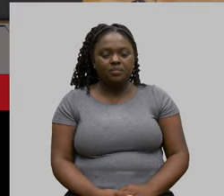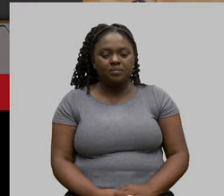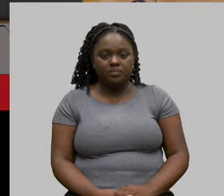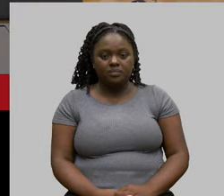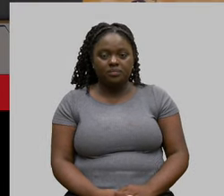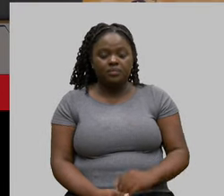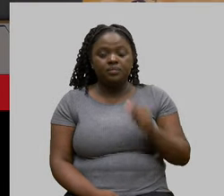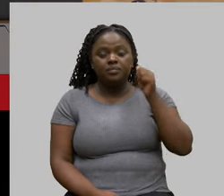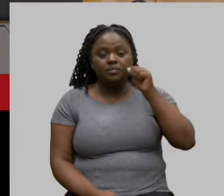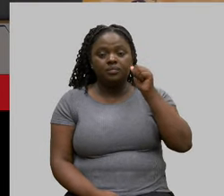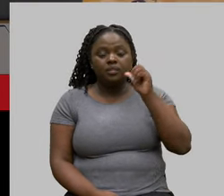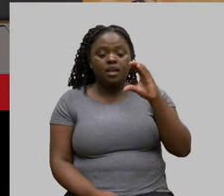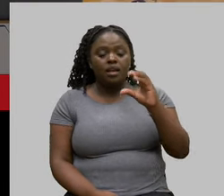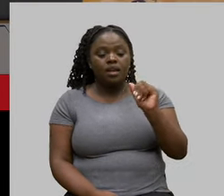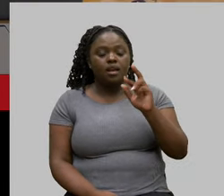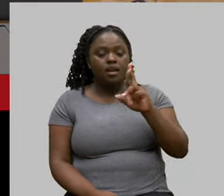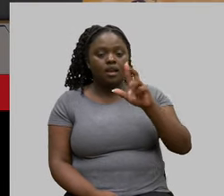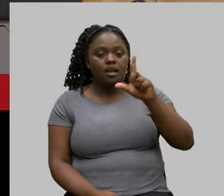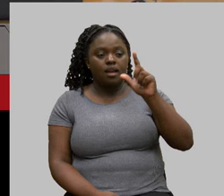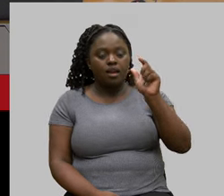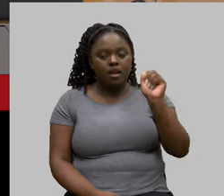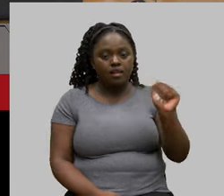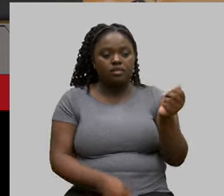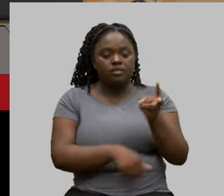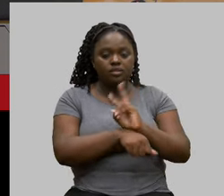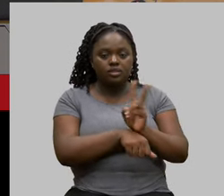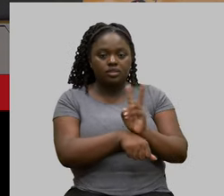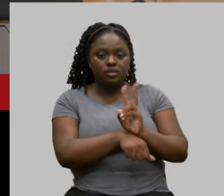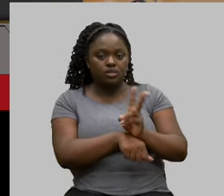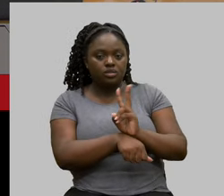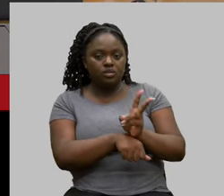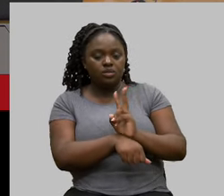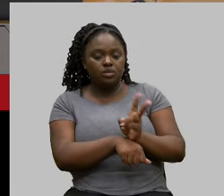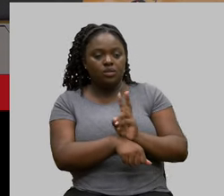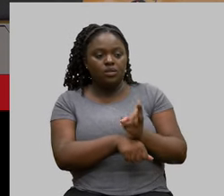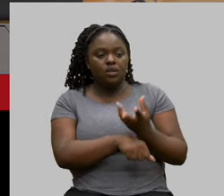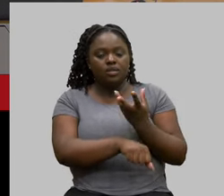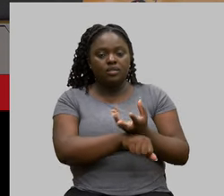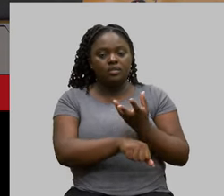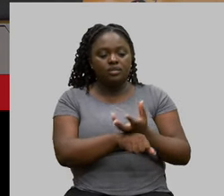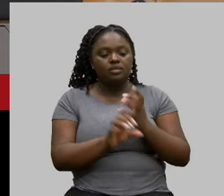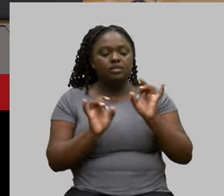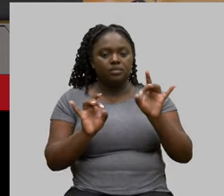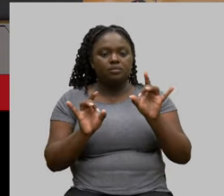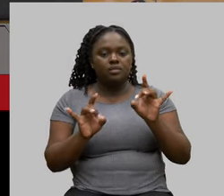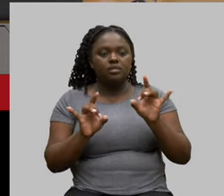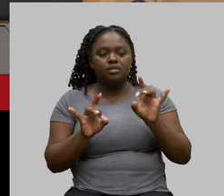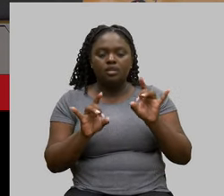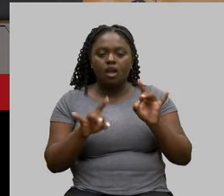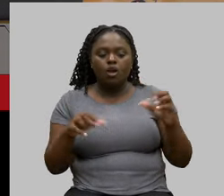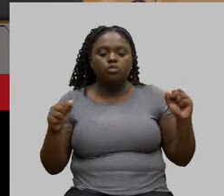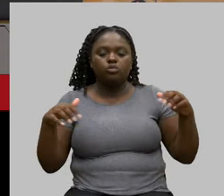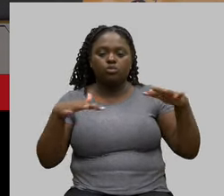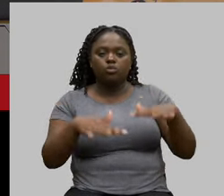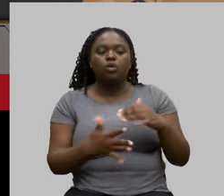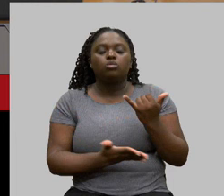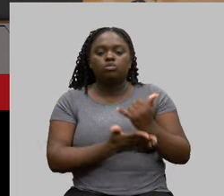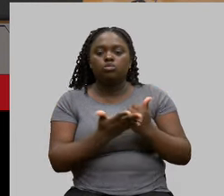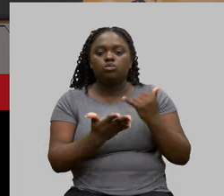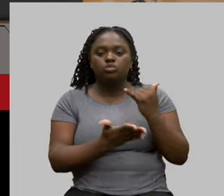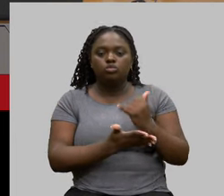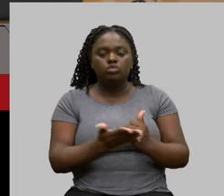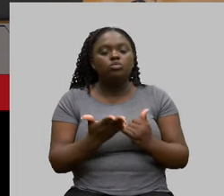Carla da Costa Martins diretora de matérias especiais do Tribunal de Contas do Estado de Minas Gerais